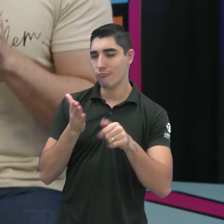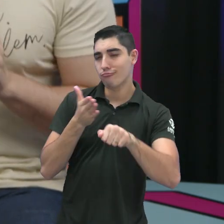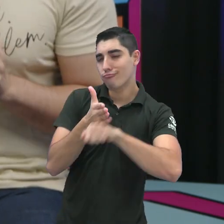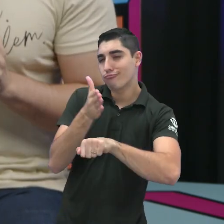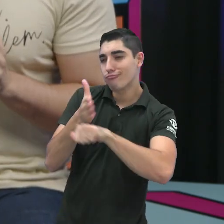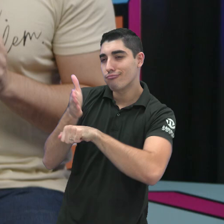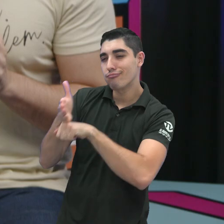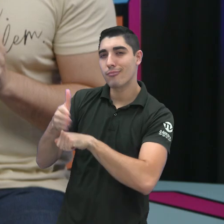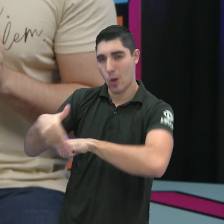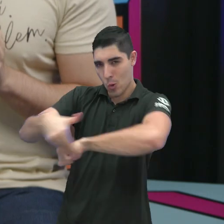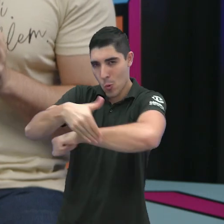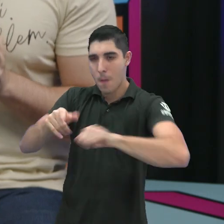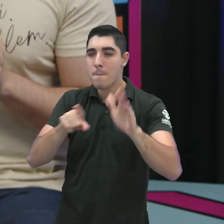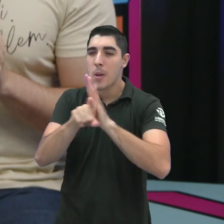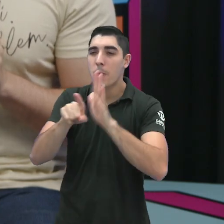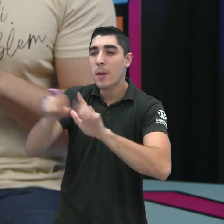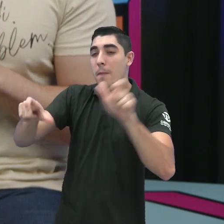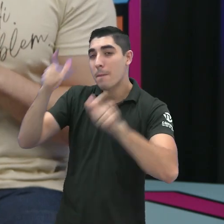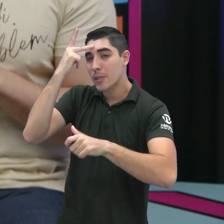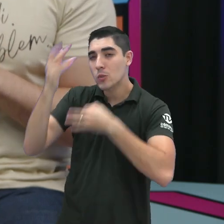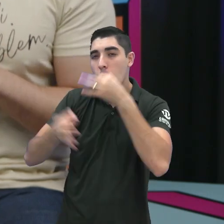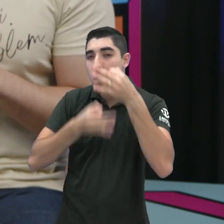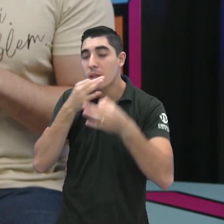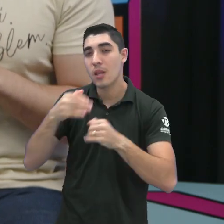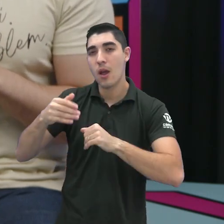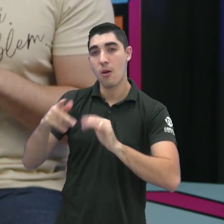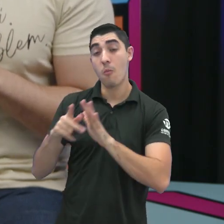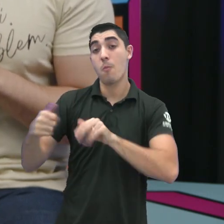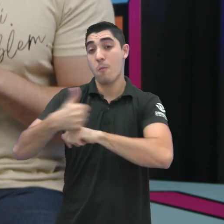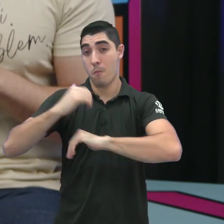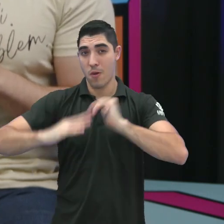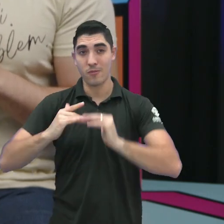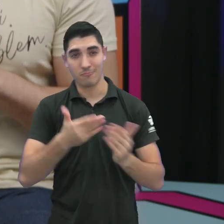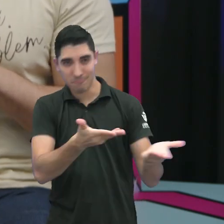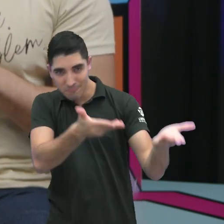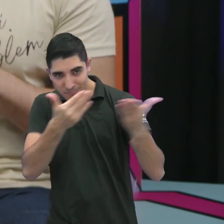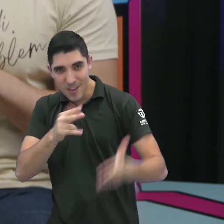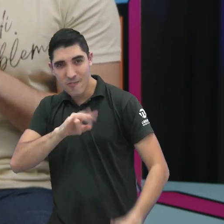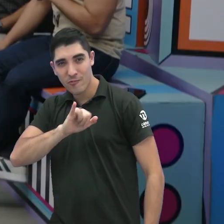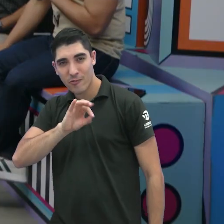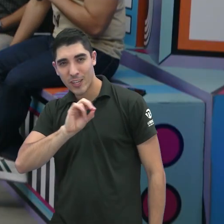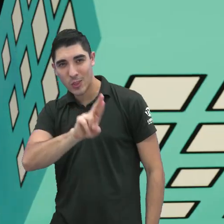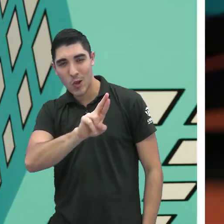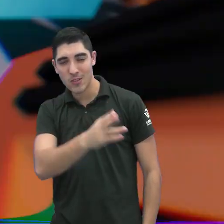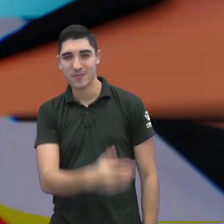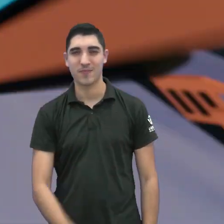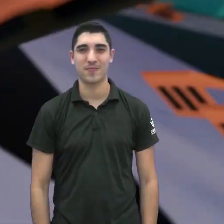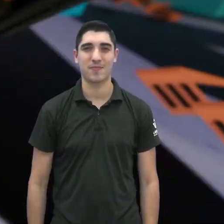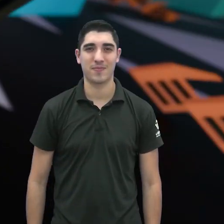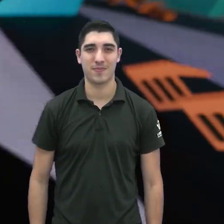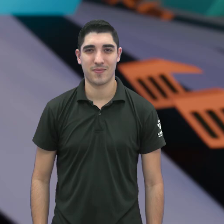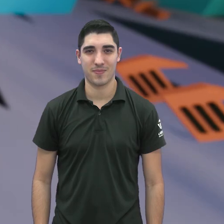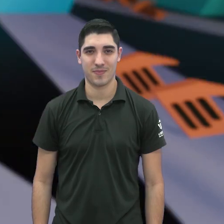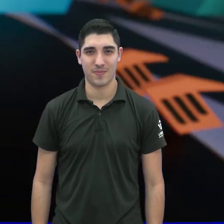como é que foi o caminho profissional de alguns dos moradores. É o quadro Tá na Rua. Chega mais, Vitor.